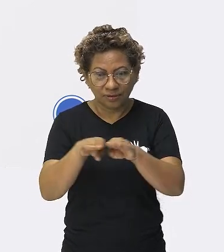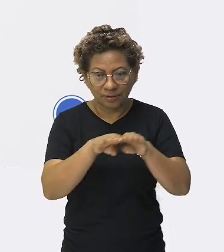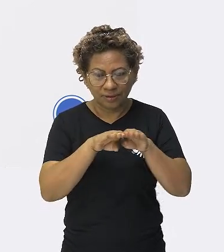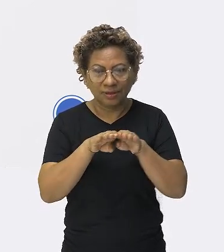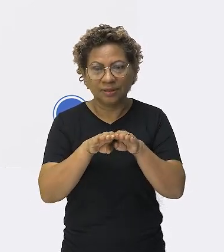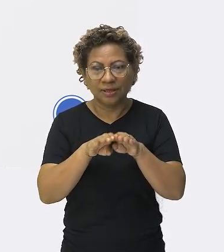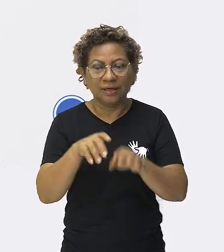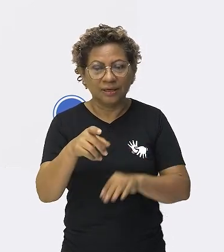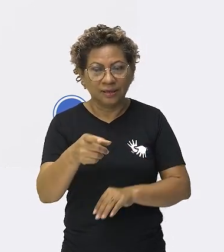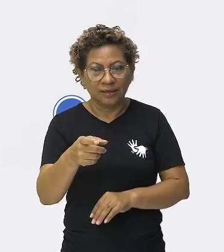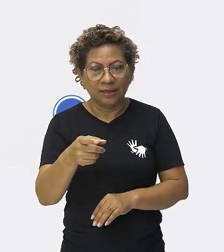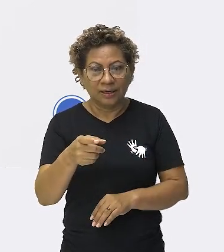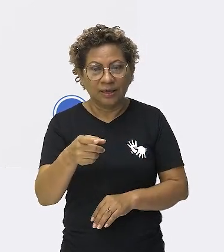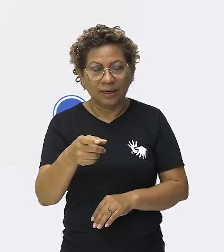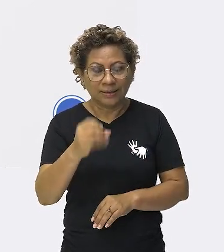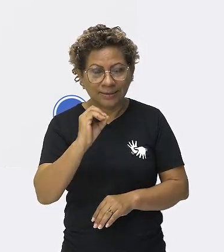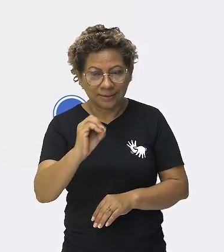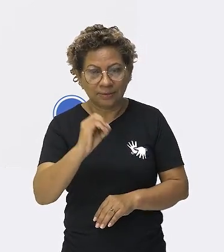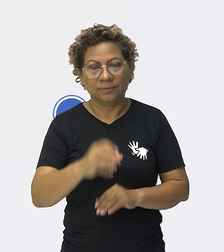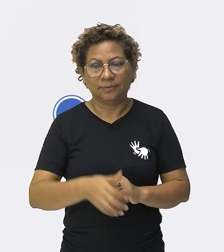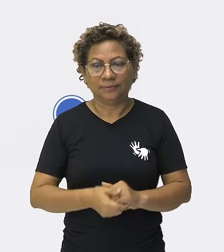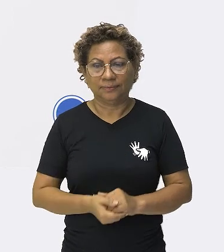né? A função a zero.